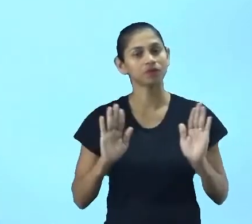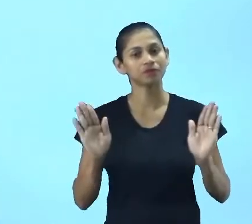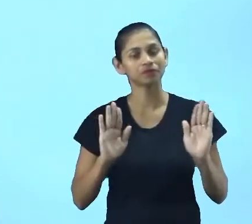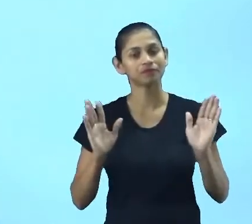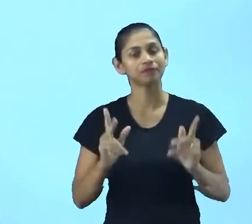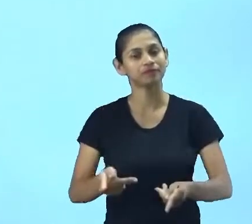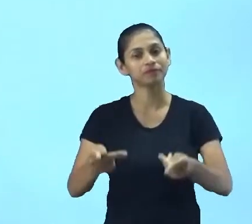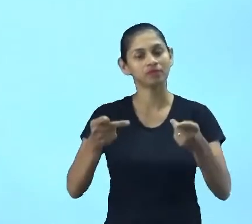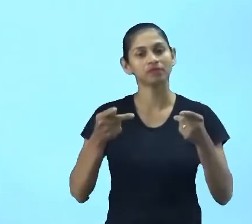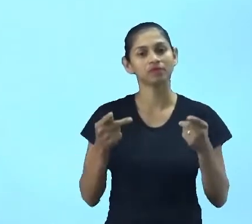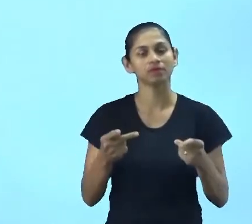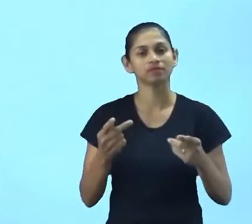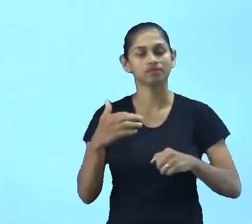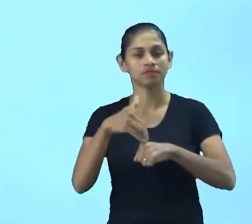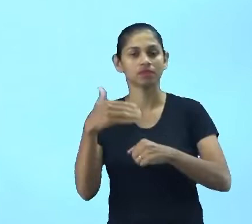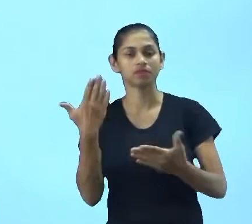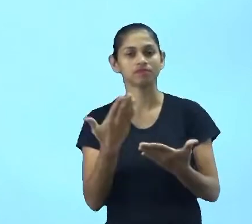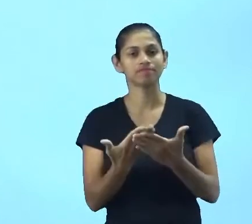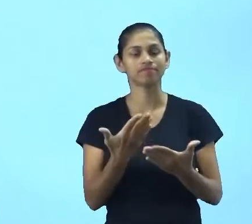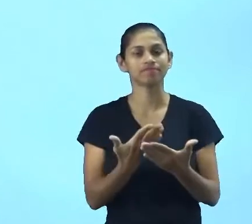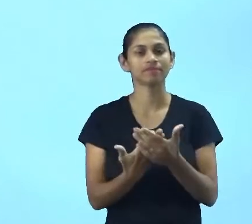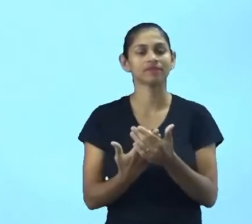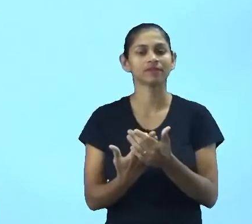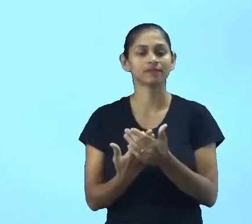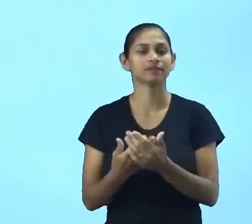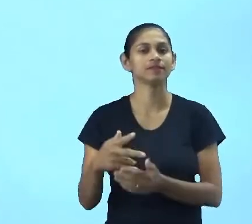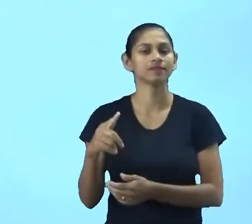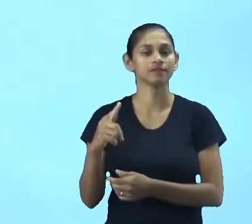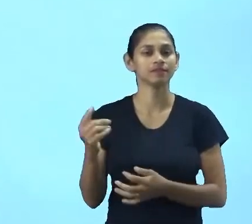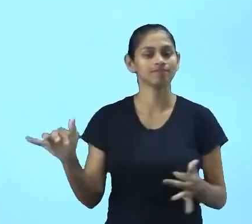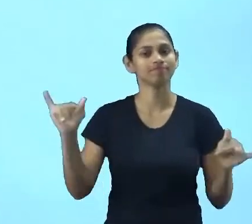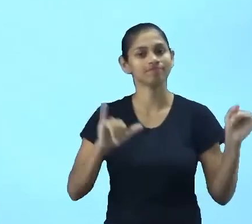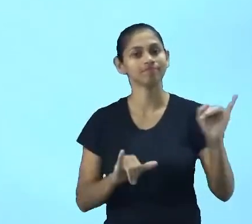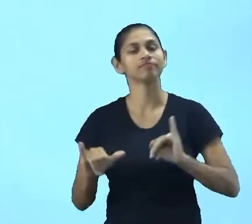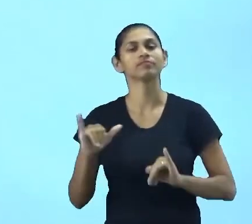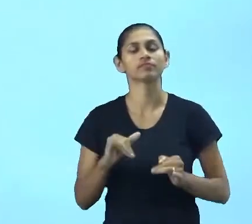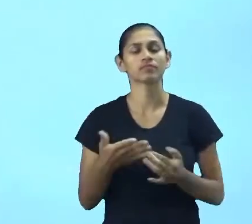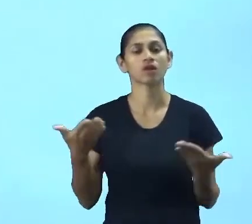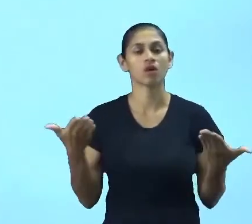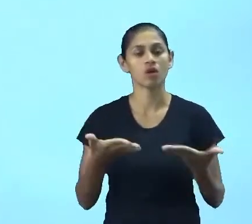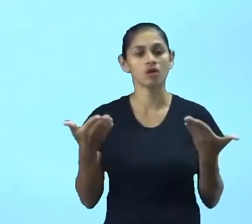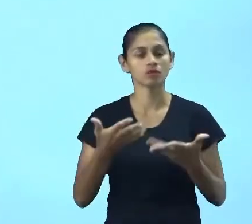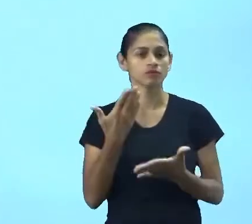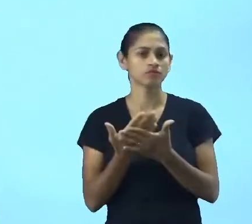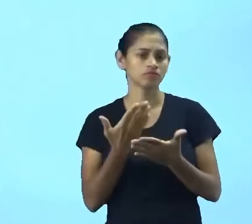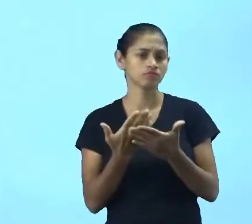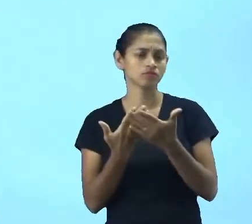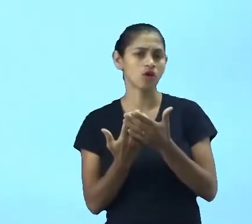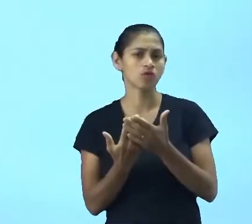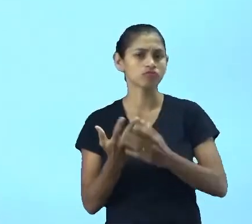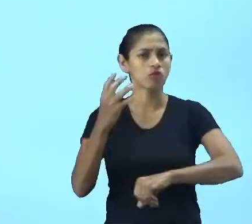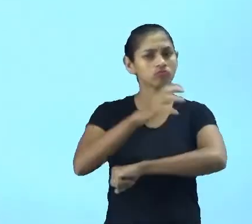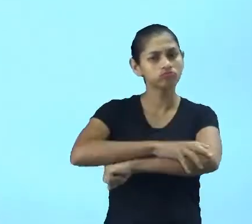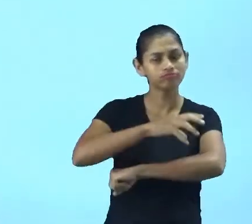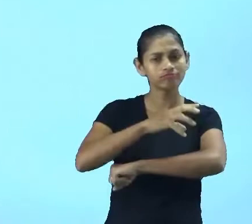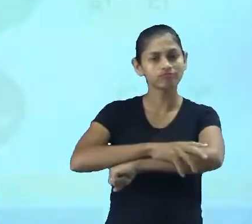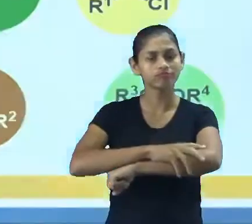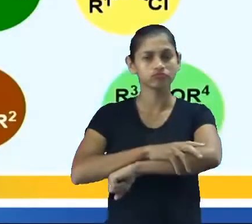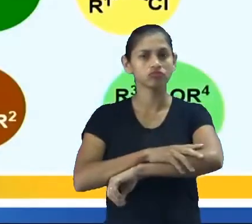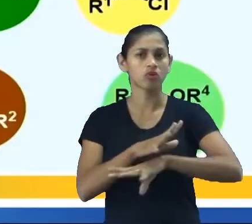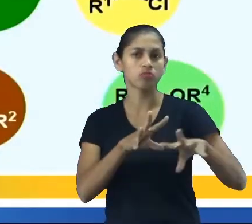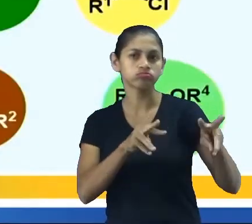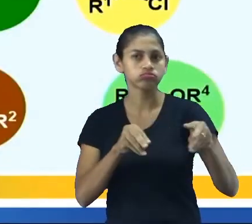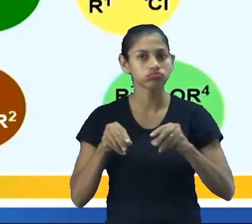Olá, sejam todos bem-vindos a mais uma aula de Química. Hoje a nossa aula vai ser sobre funções orgânicas,